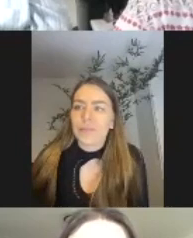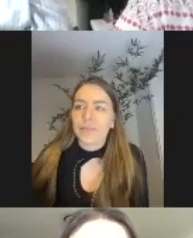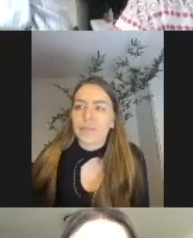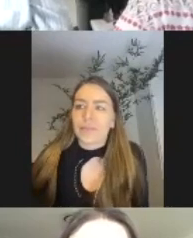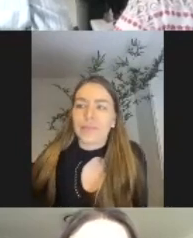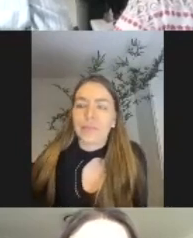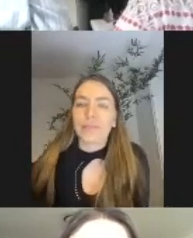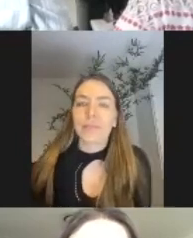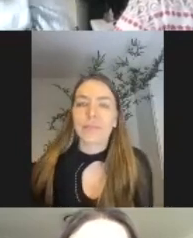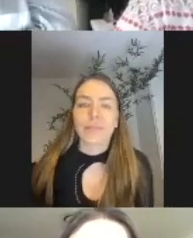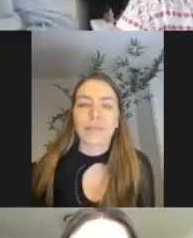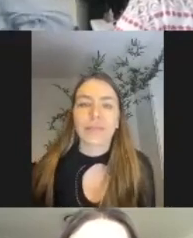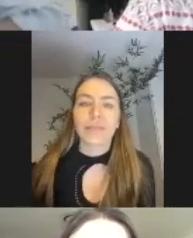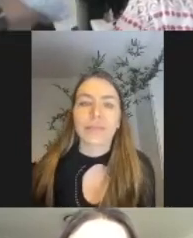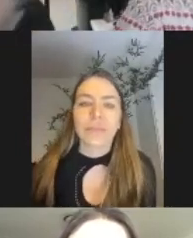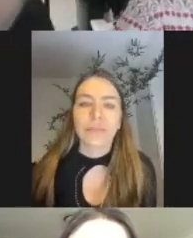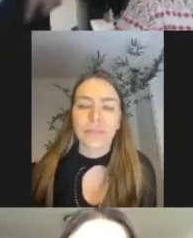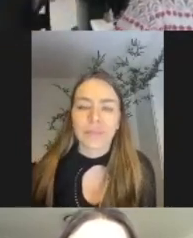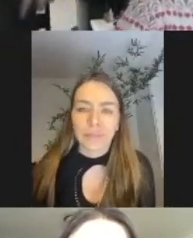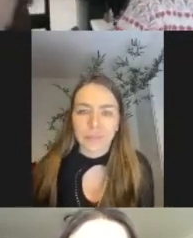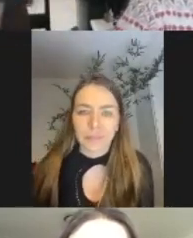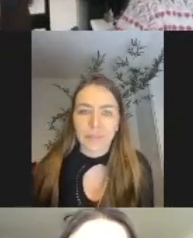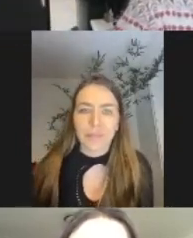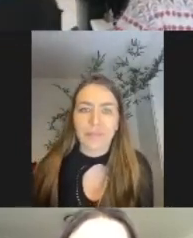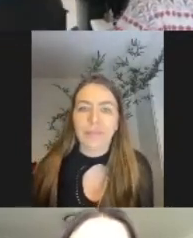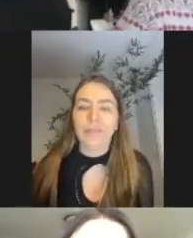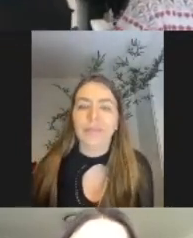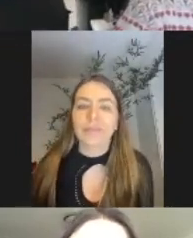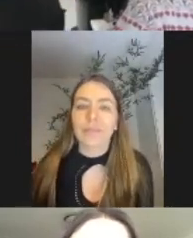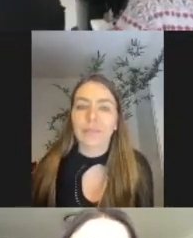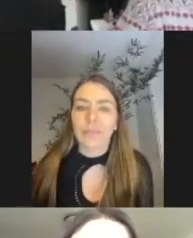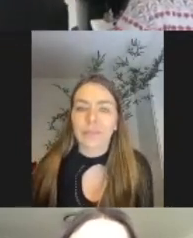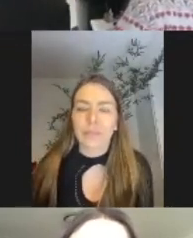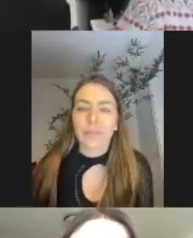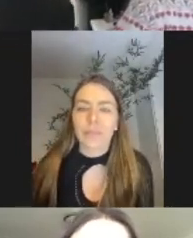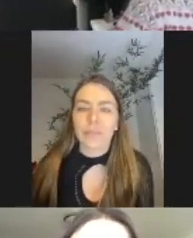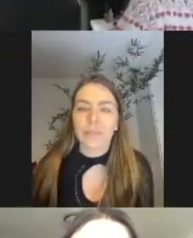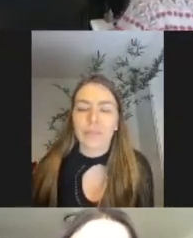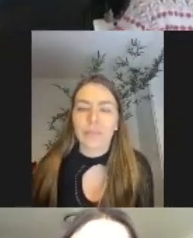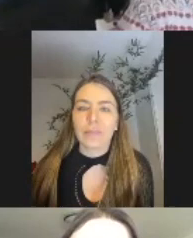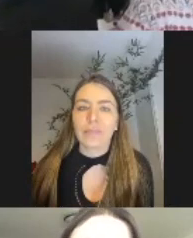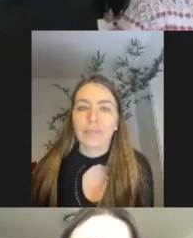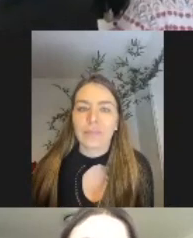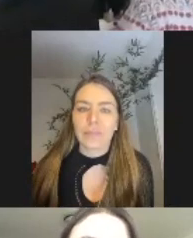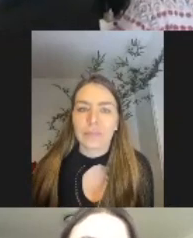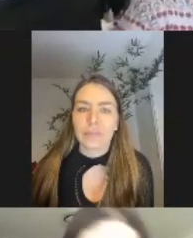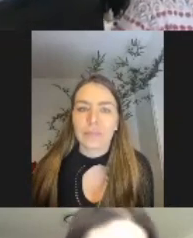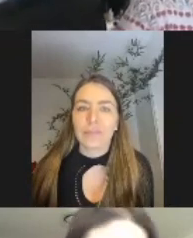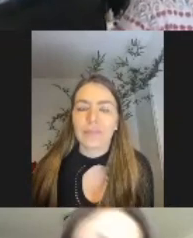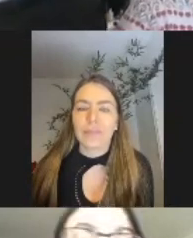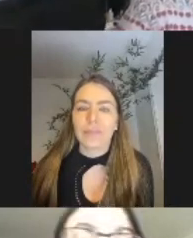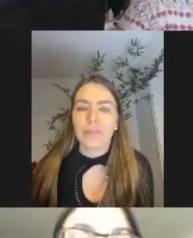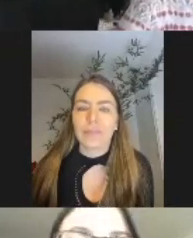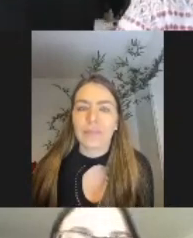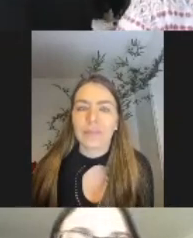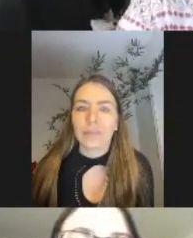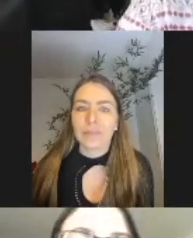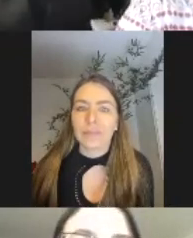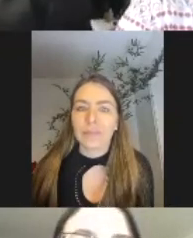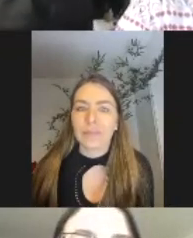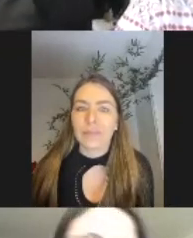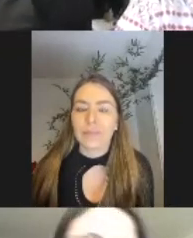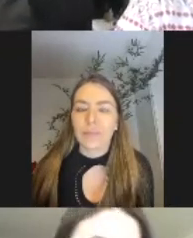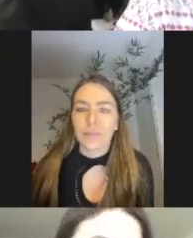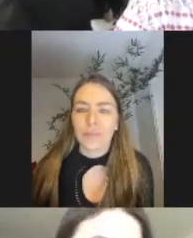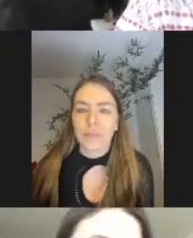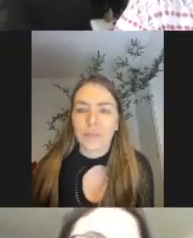pessoa finalizar em casa com o canal delas, né? Porque, por exemplo, elas postam direto receita. Né, o preparo,